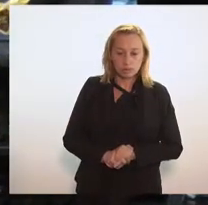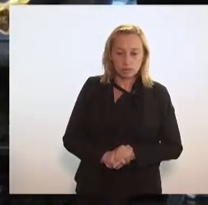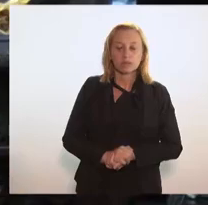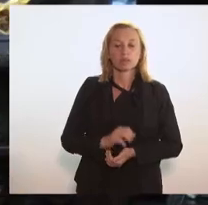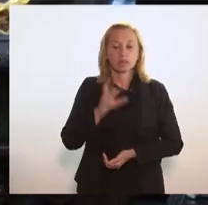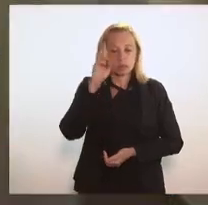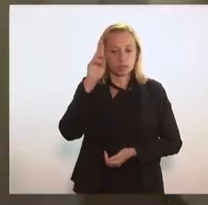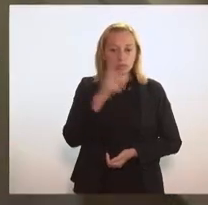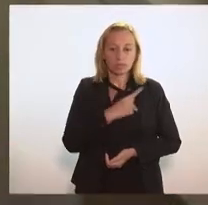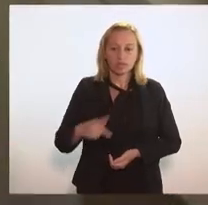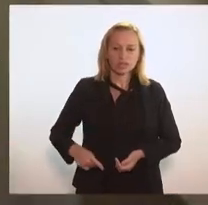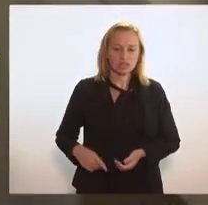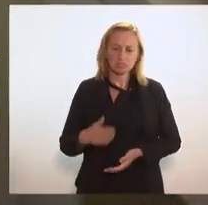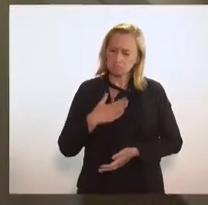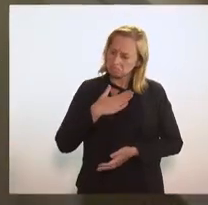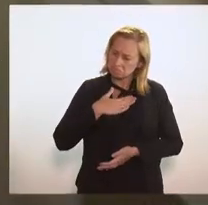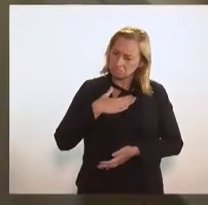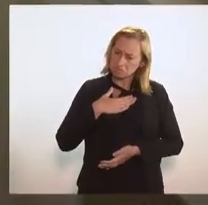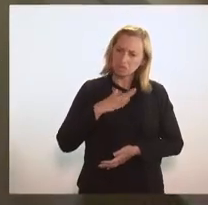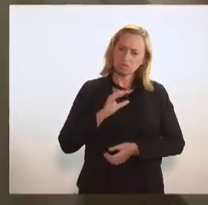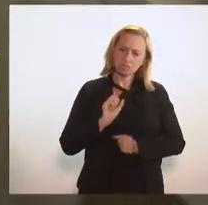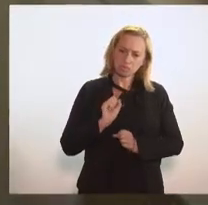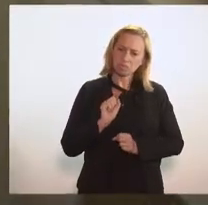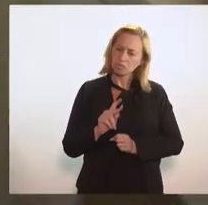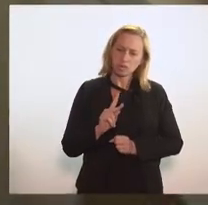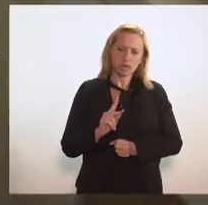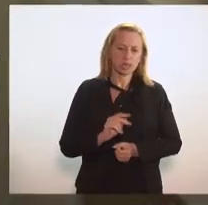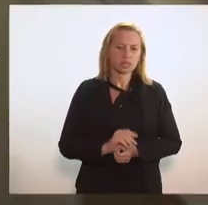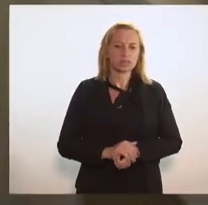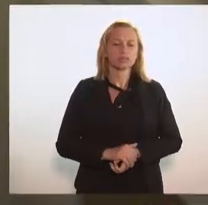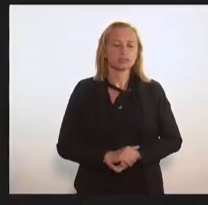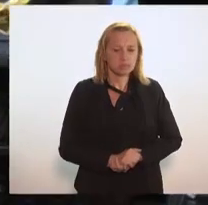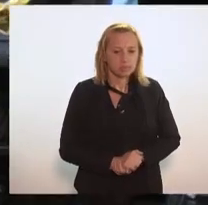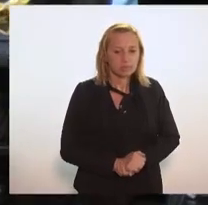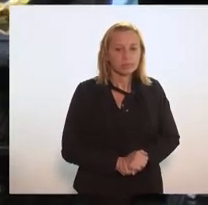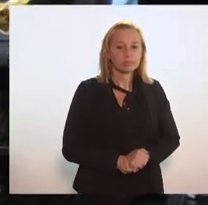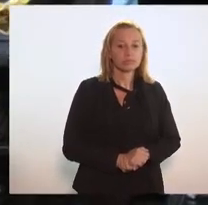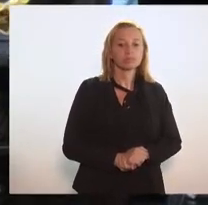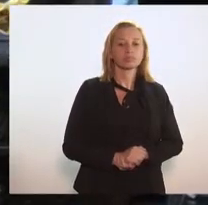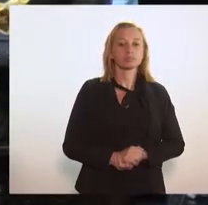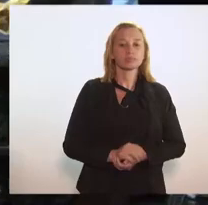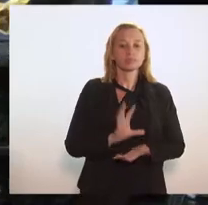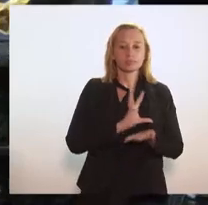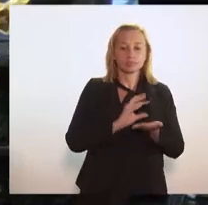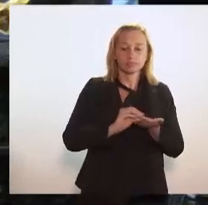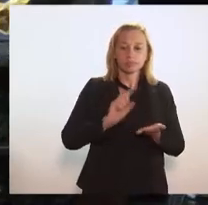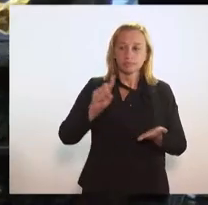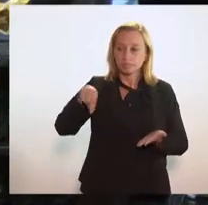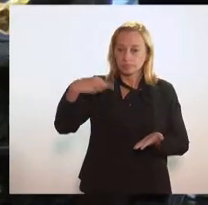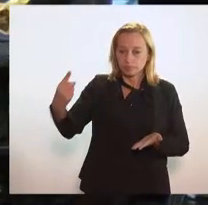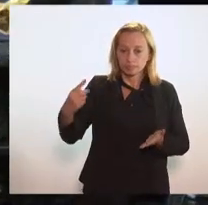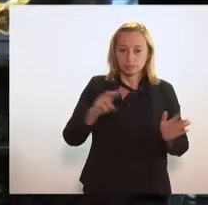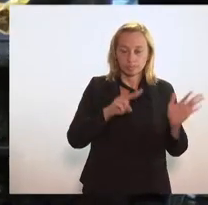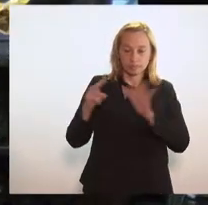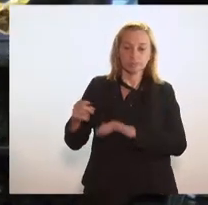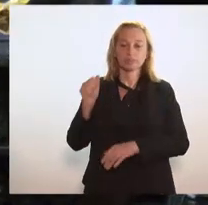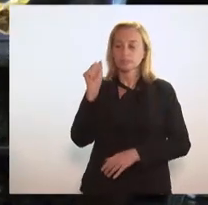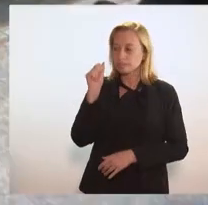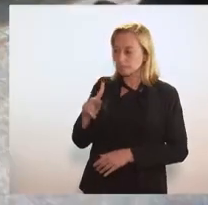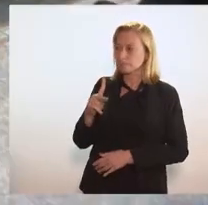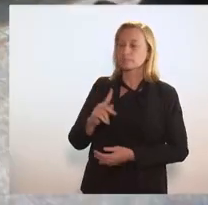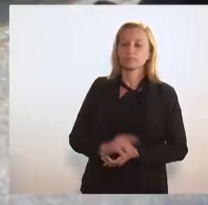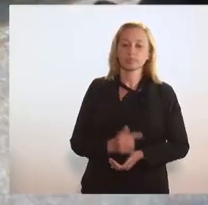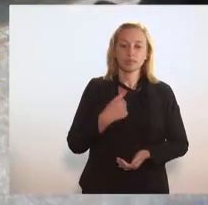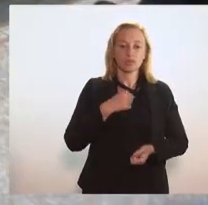o presidente da minha parte OK e eu trago à pauta quarta-feira a próxima tá fechado então